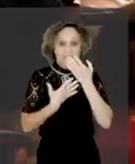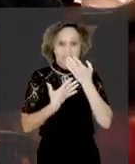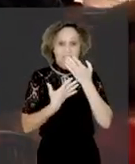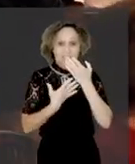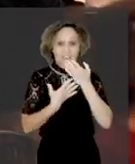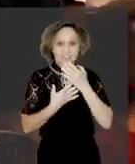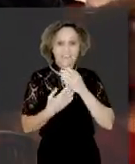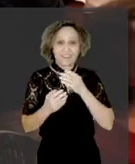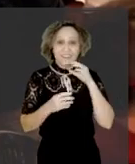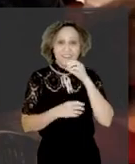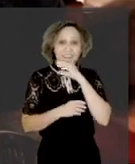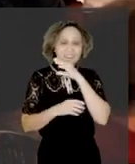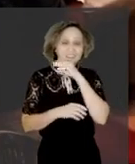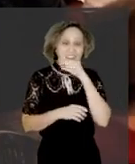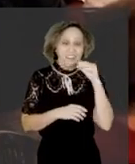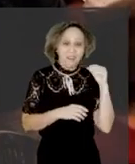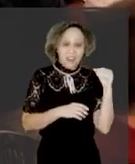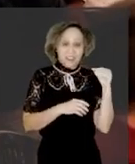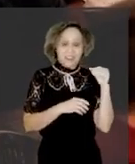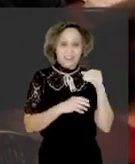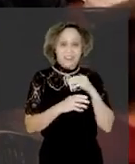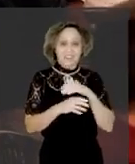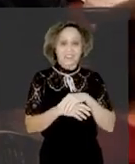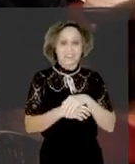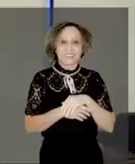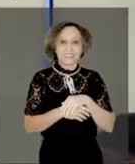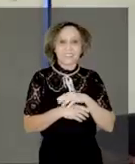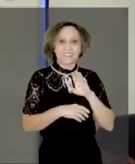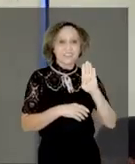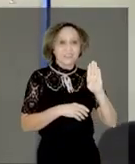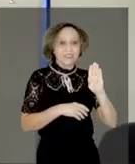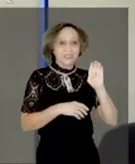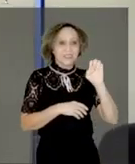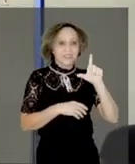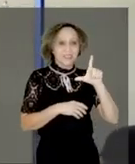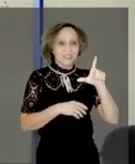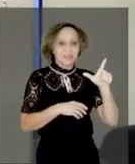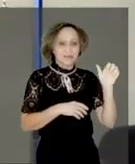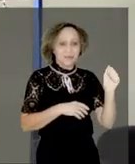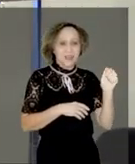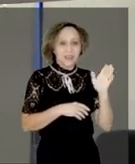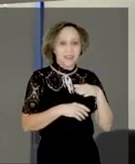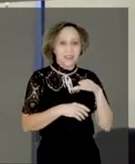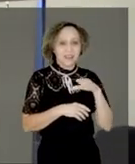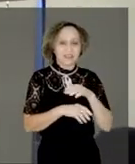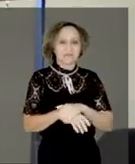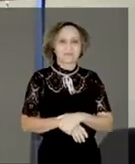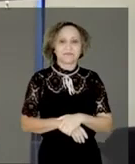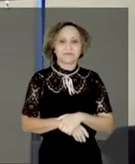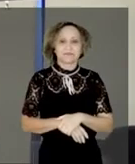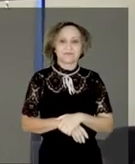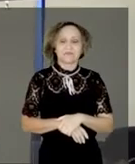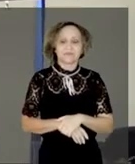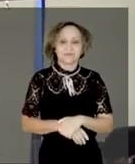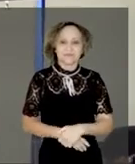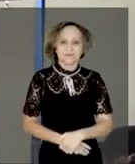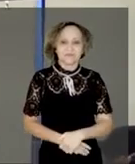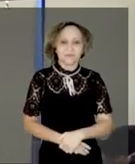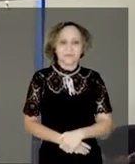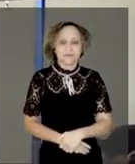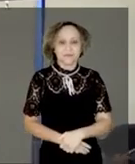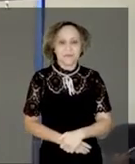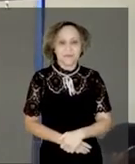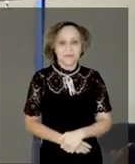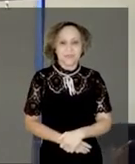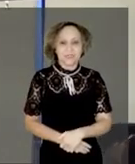Eu estou chamando aqui, vocês podem notar que às vezes não sobe, é porque estão descendo da van e estão chegando, tá? Só para a gente ficar